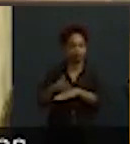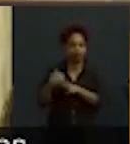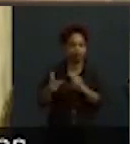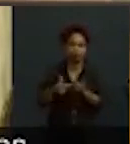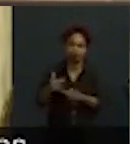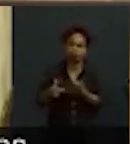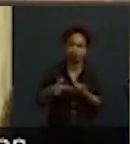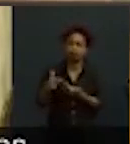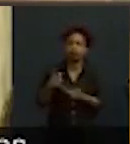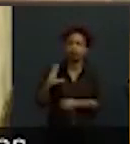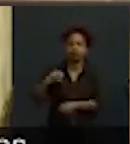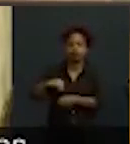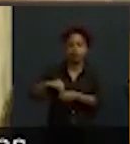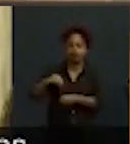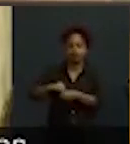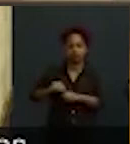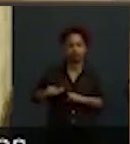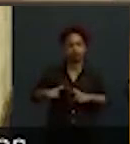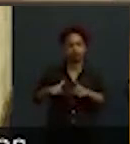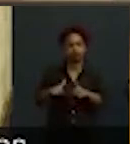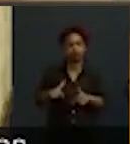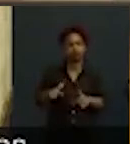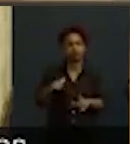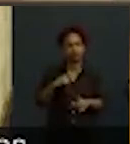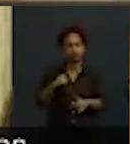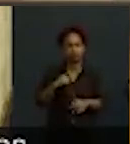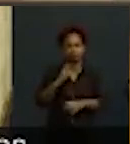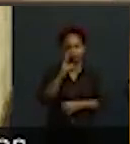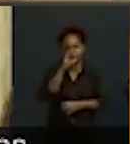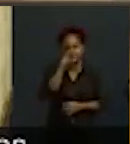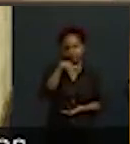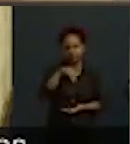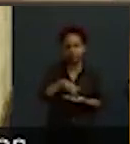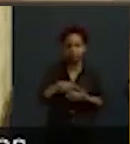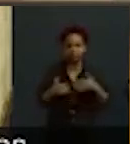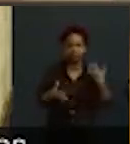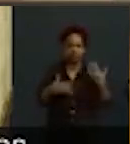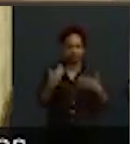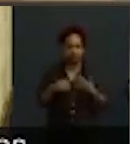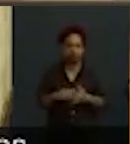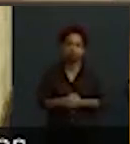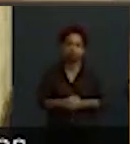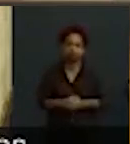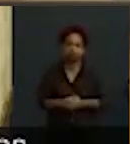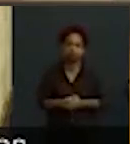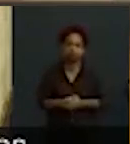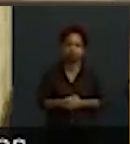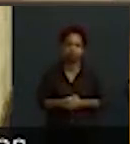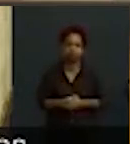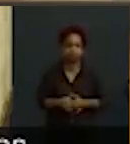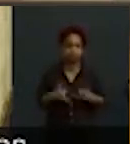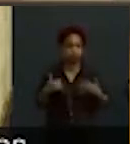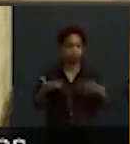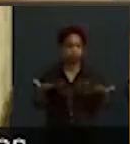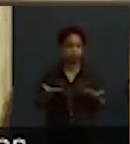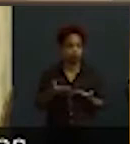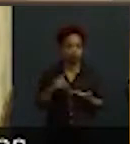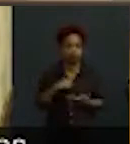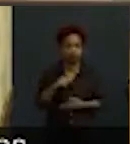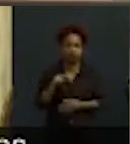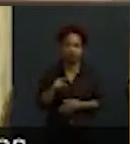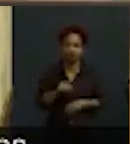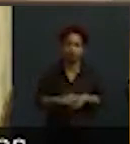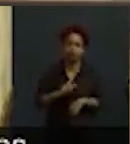trabalhou naquele órgão com dedicação, perseverança e alegria. O nosso homenageado foi um dos